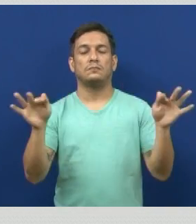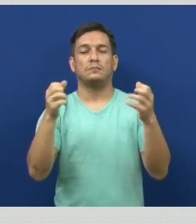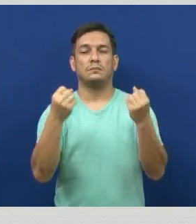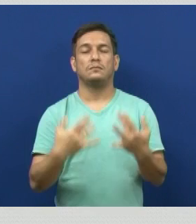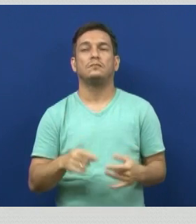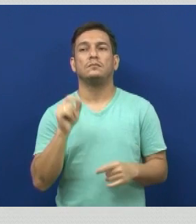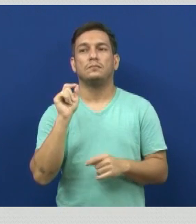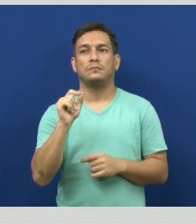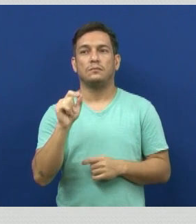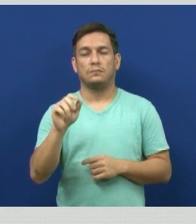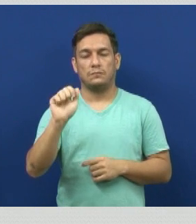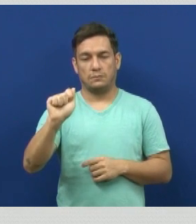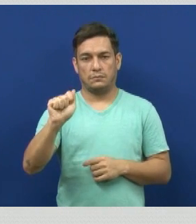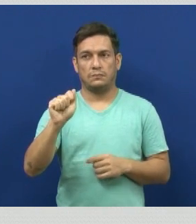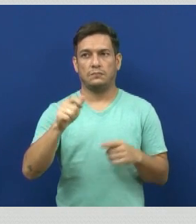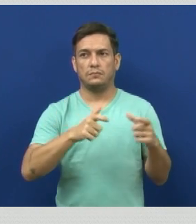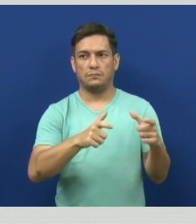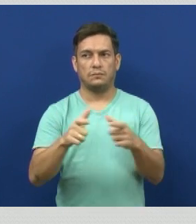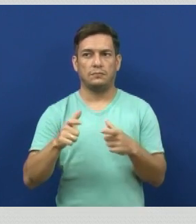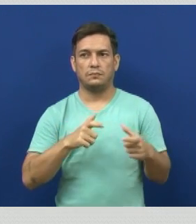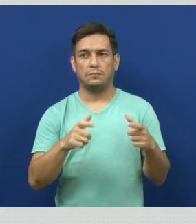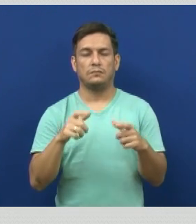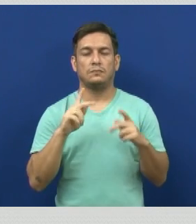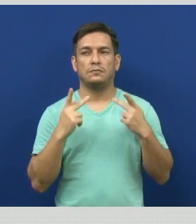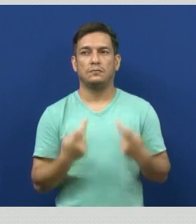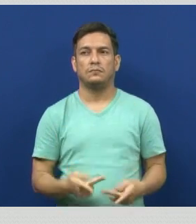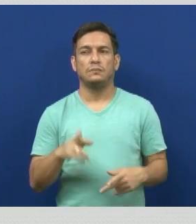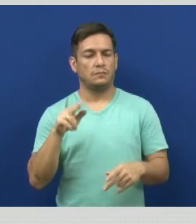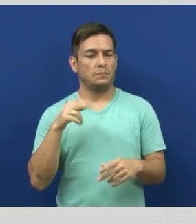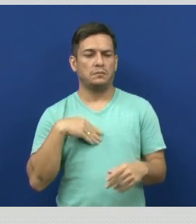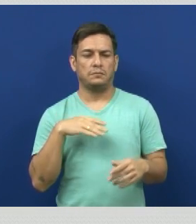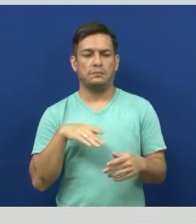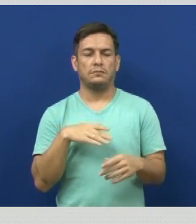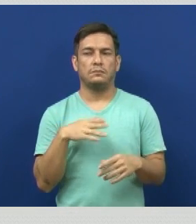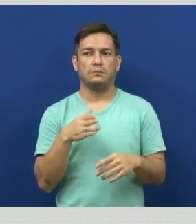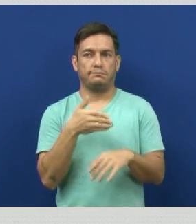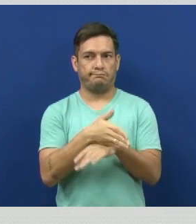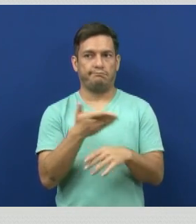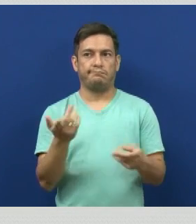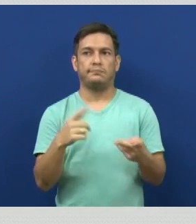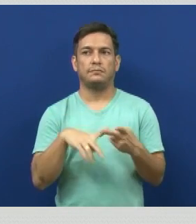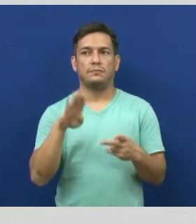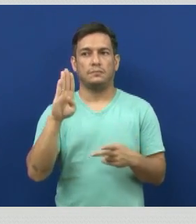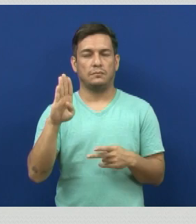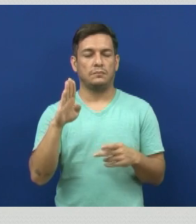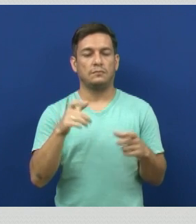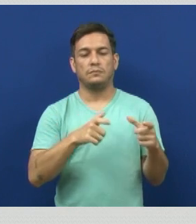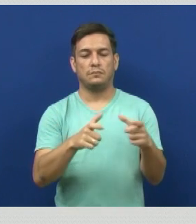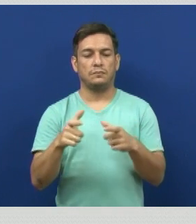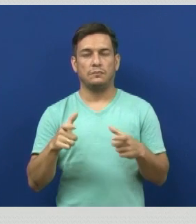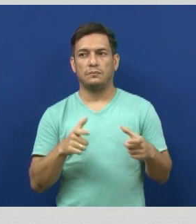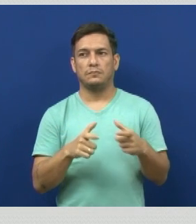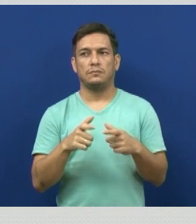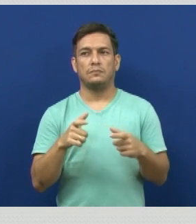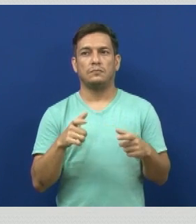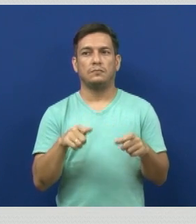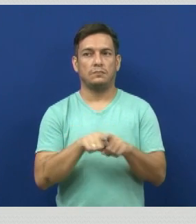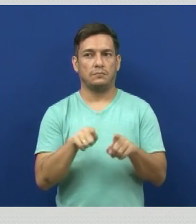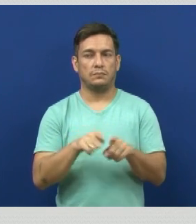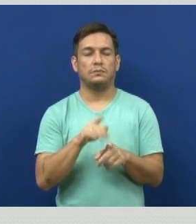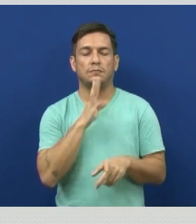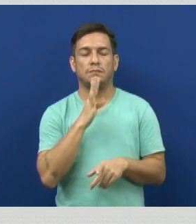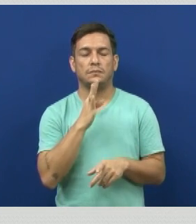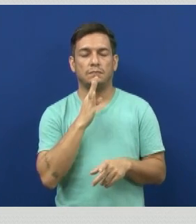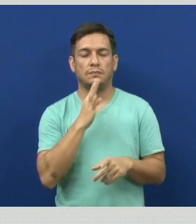que, alternativa A, o ambiente humanizado nunca foi mexido. Alternativa B, o ambiente humanizado,